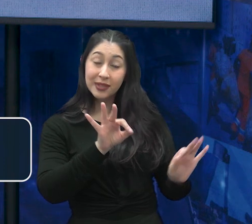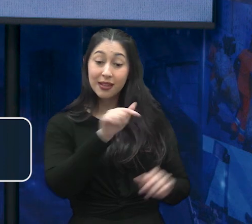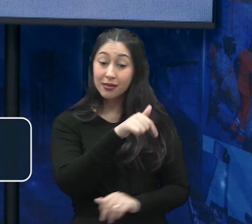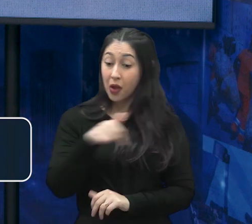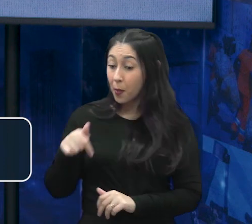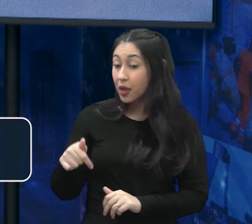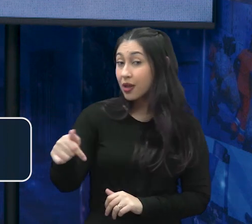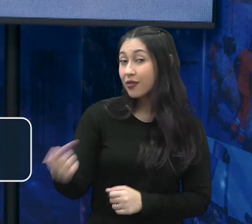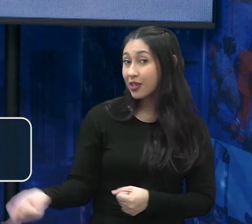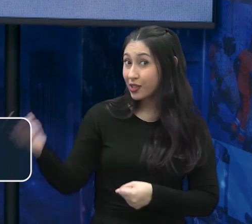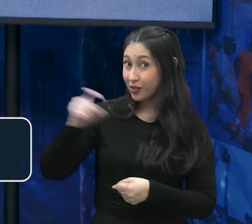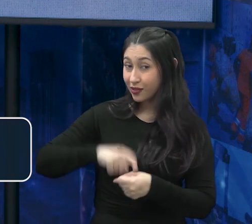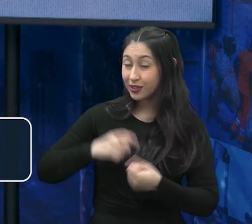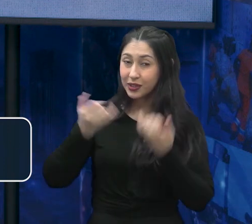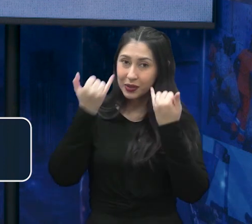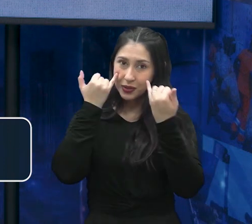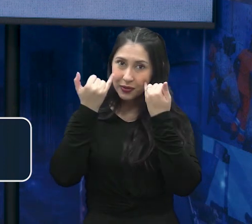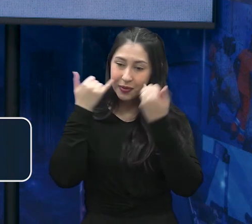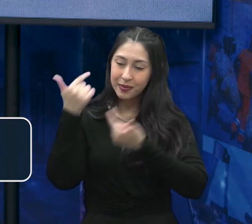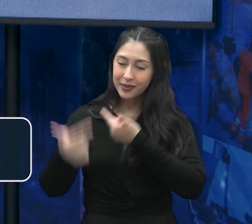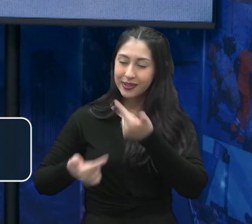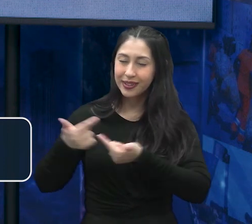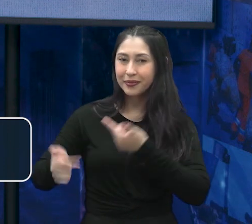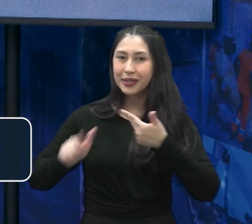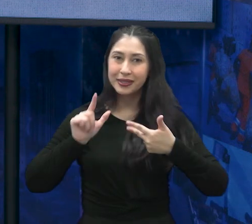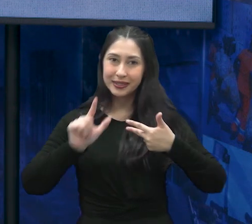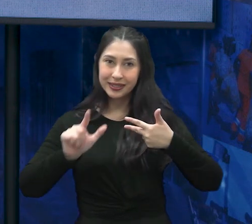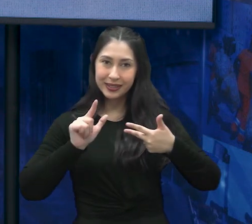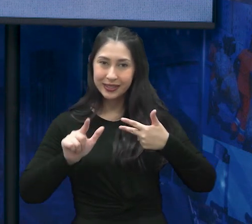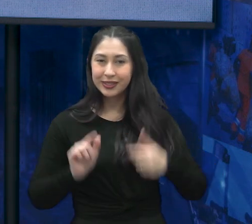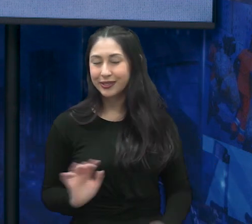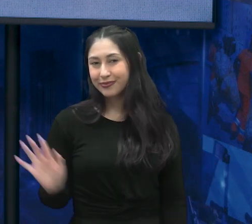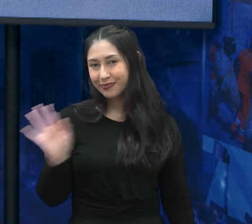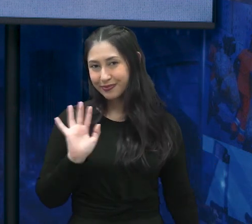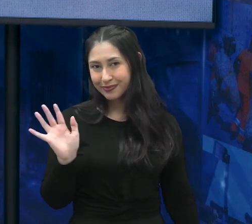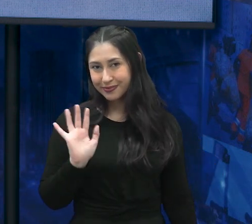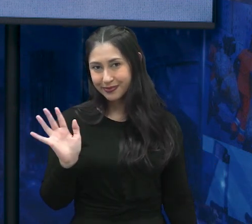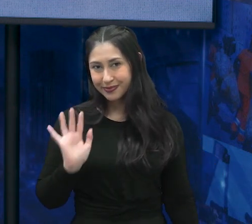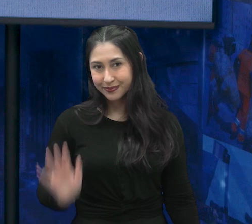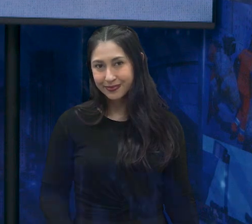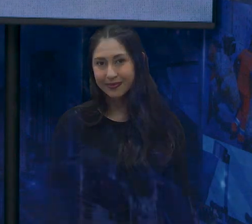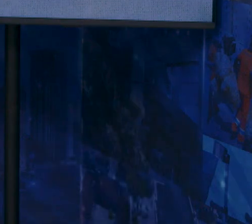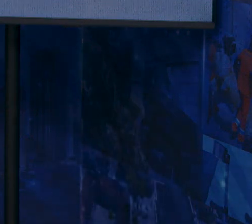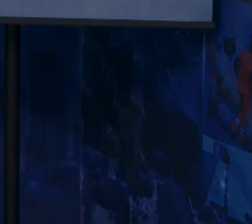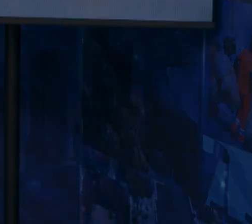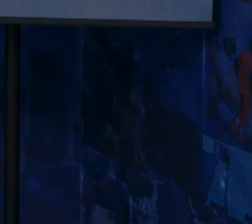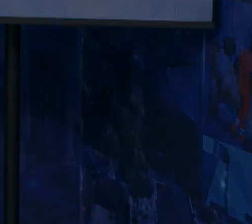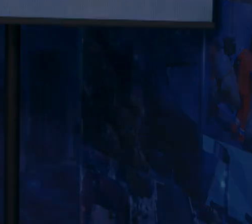programa. Semana que vem eu volto com mais informações sobre o trabalho do nosso Legislativo. Tchau, tchau.